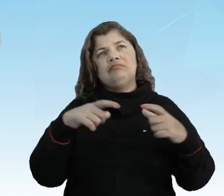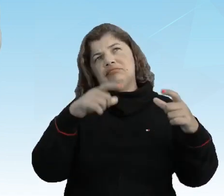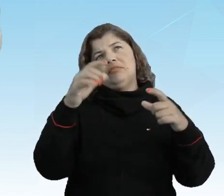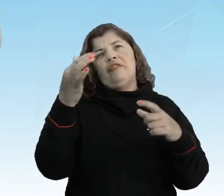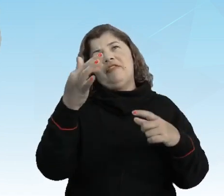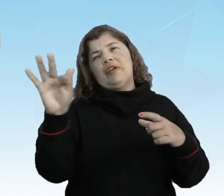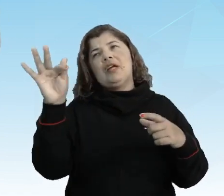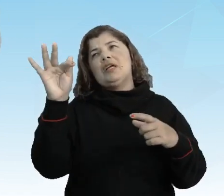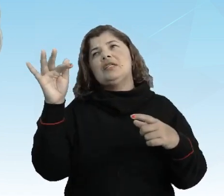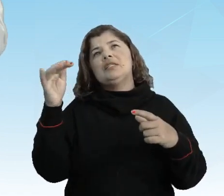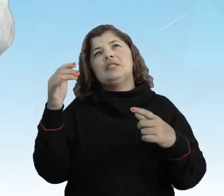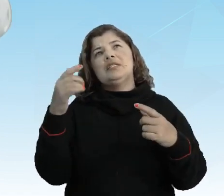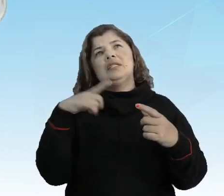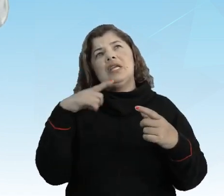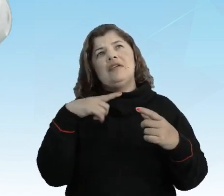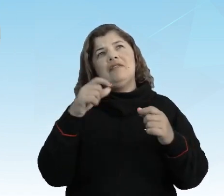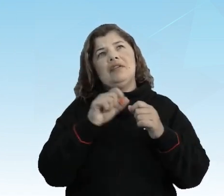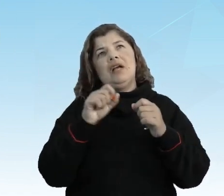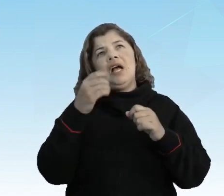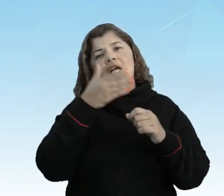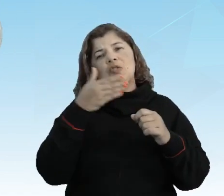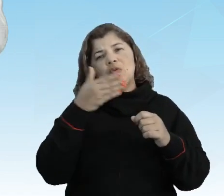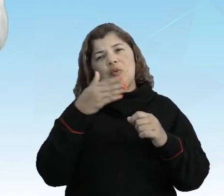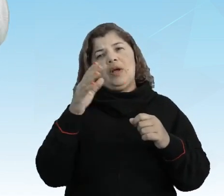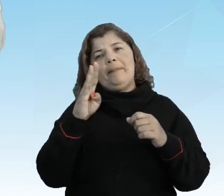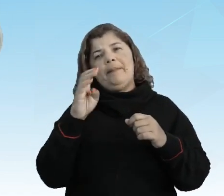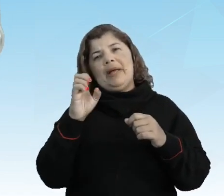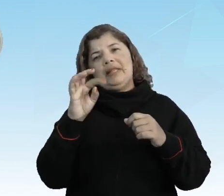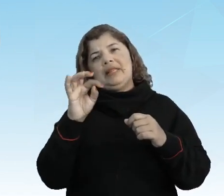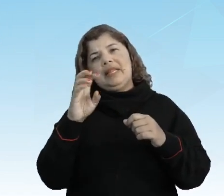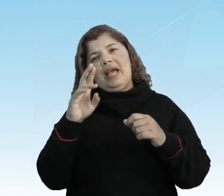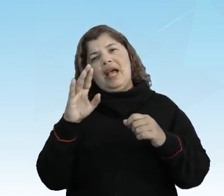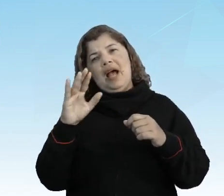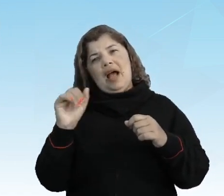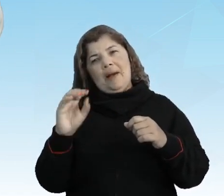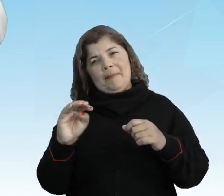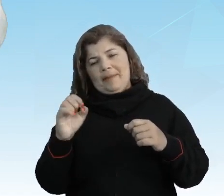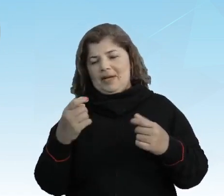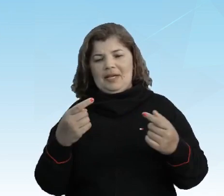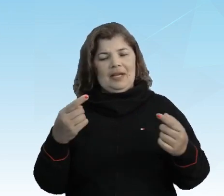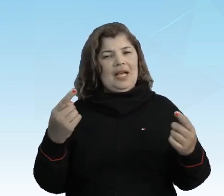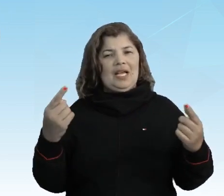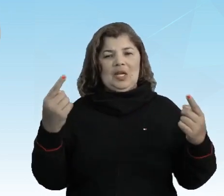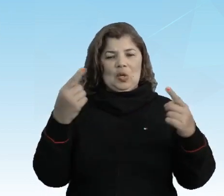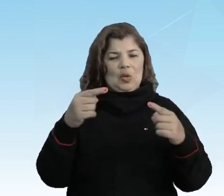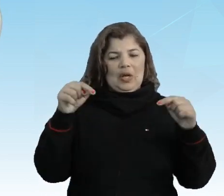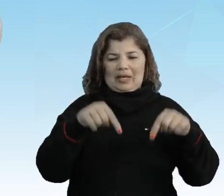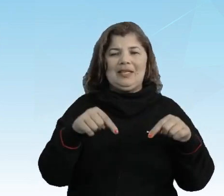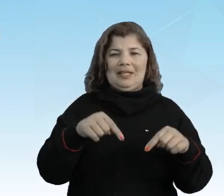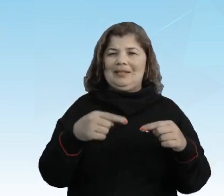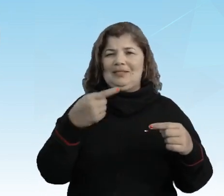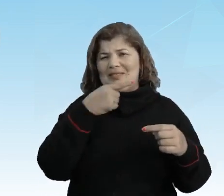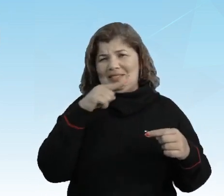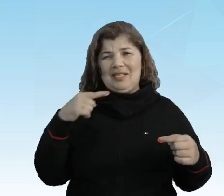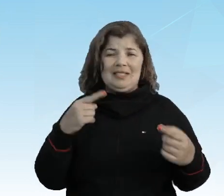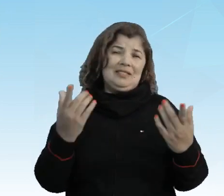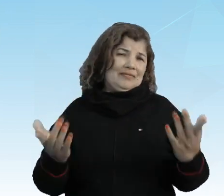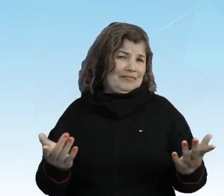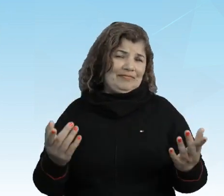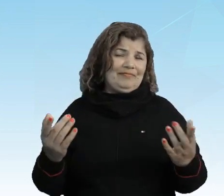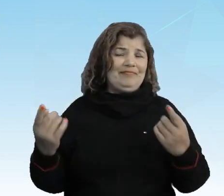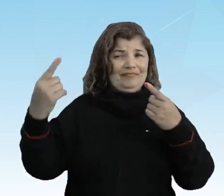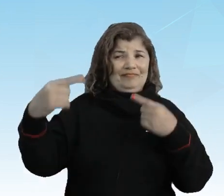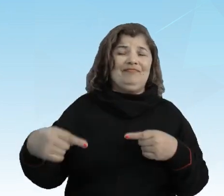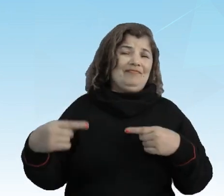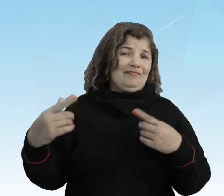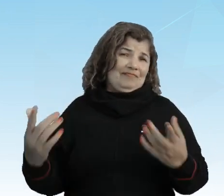estava produzindo açúcar de beterraba, fazendo com que a concorrência fosse até desleal para quem produziu açúcar durante 300 anos. Algo importante